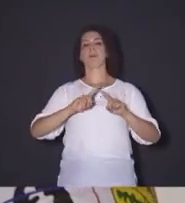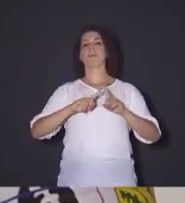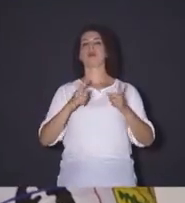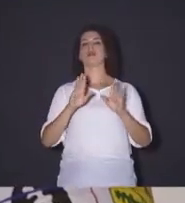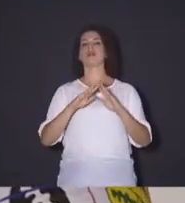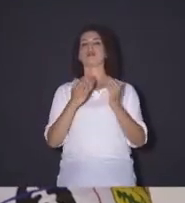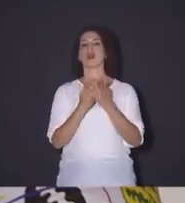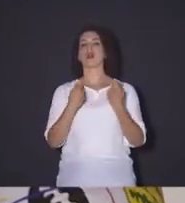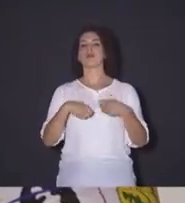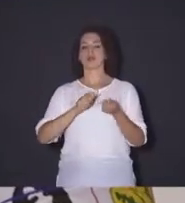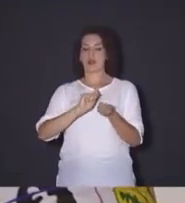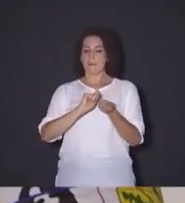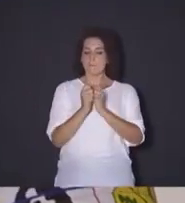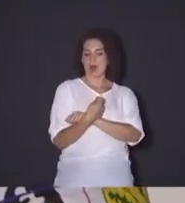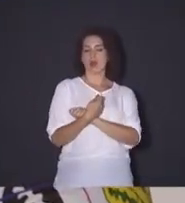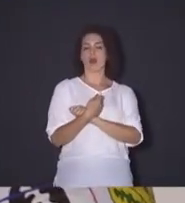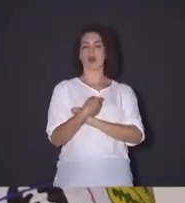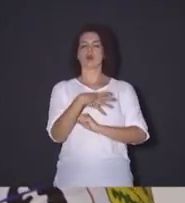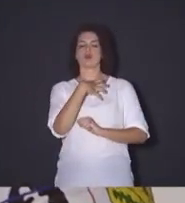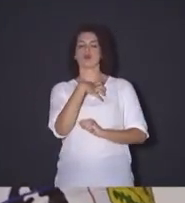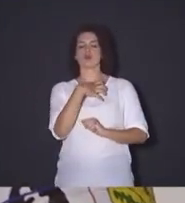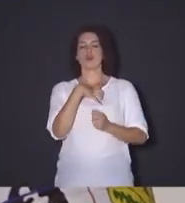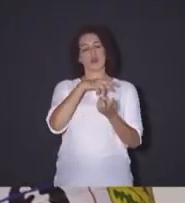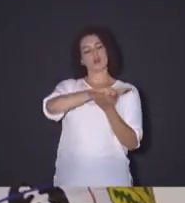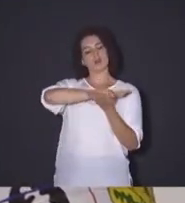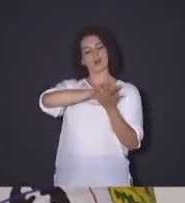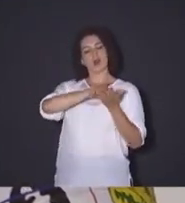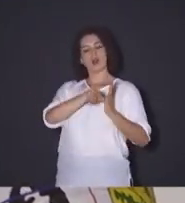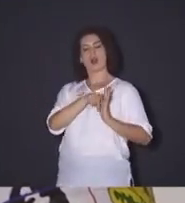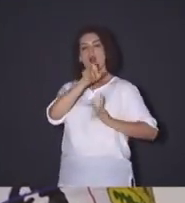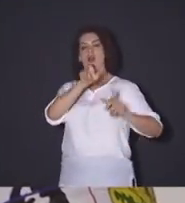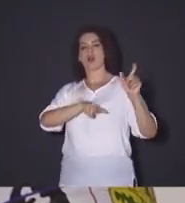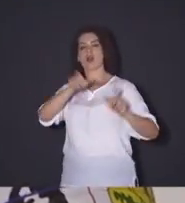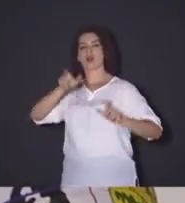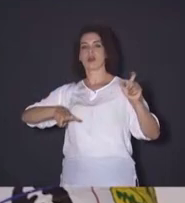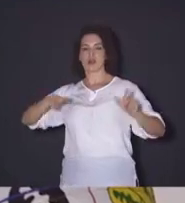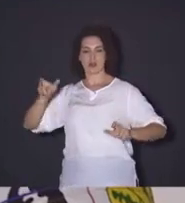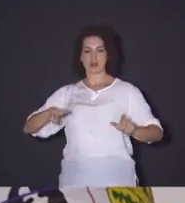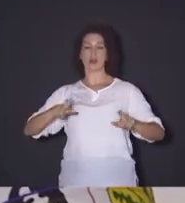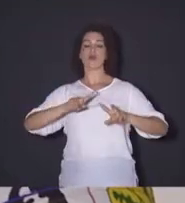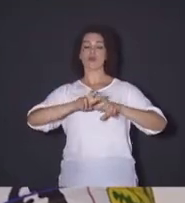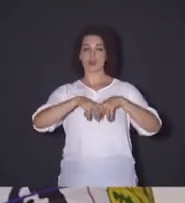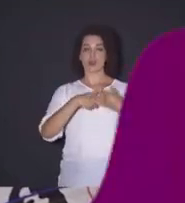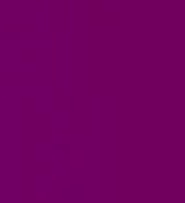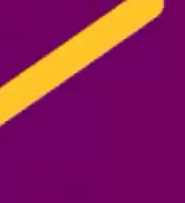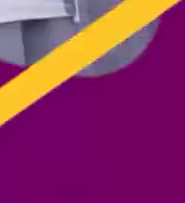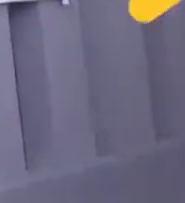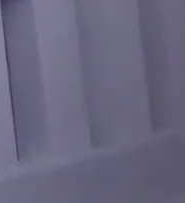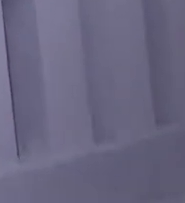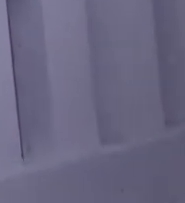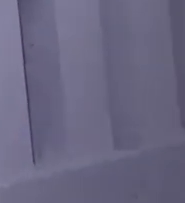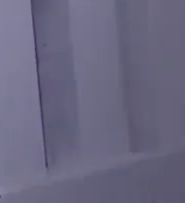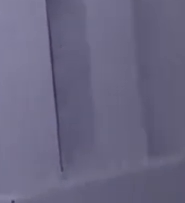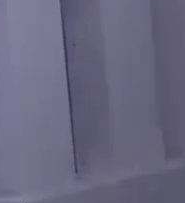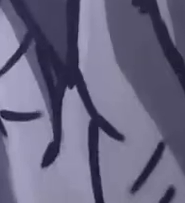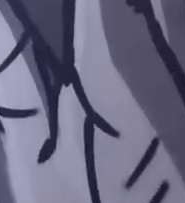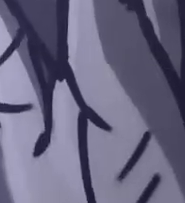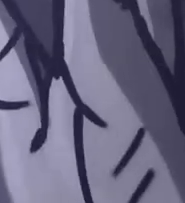a toda essa diferença que nós temos para que na diferença consigamos ser iguais